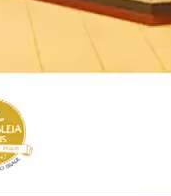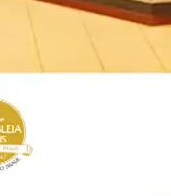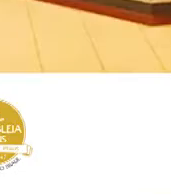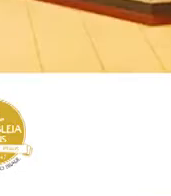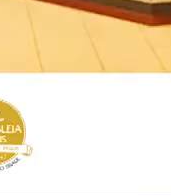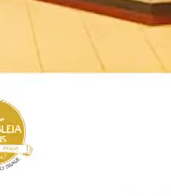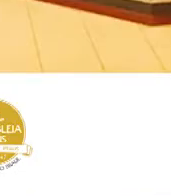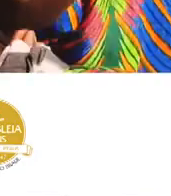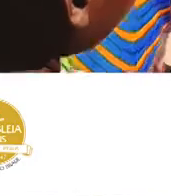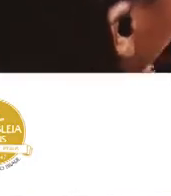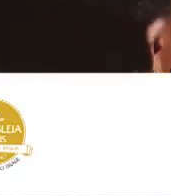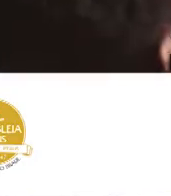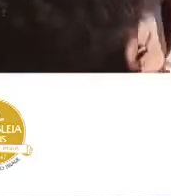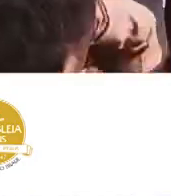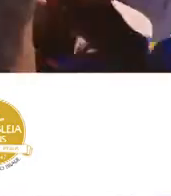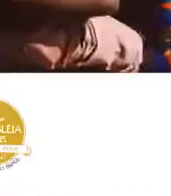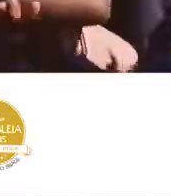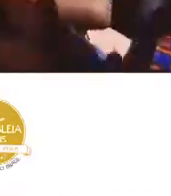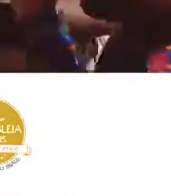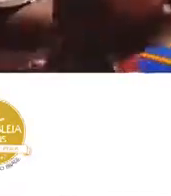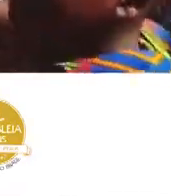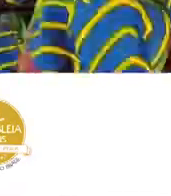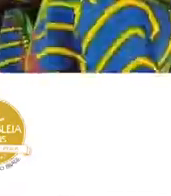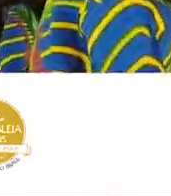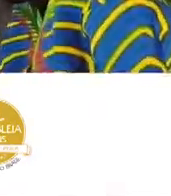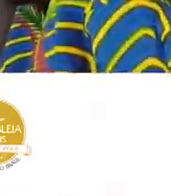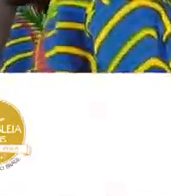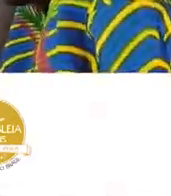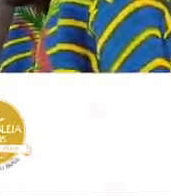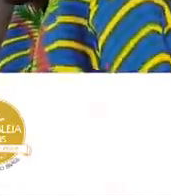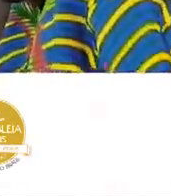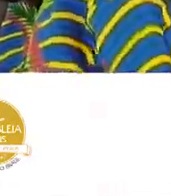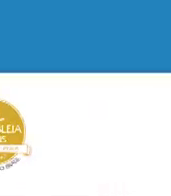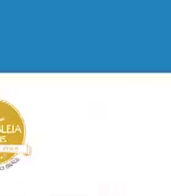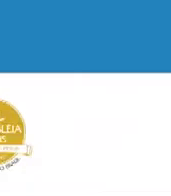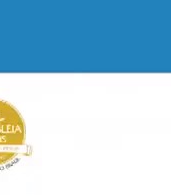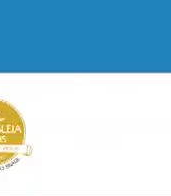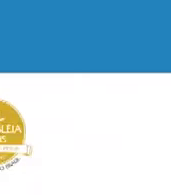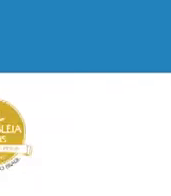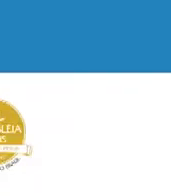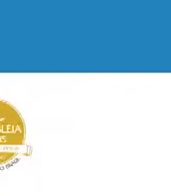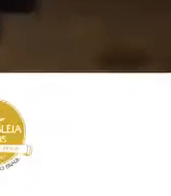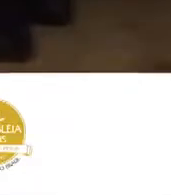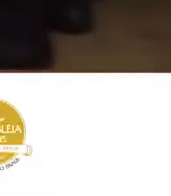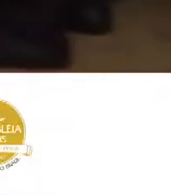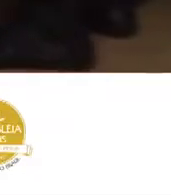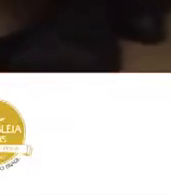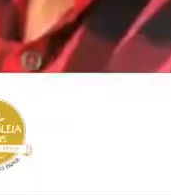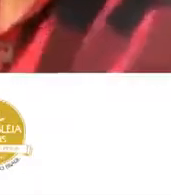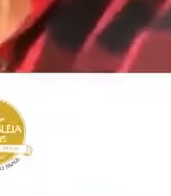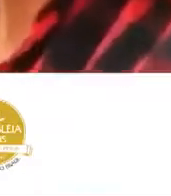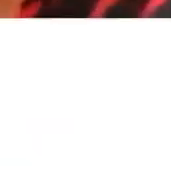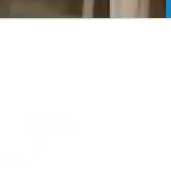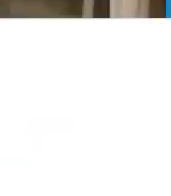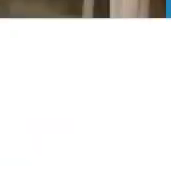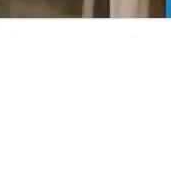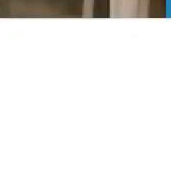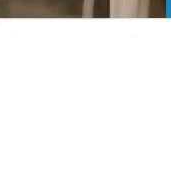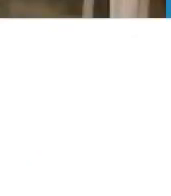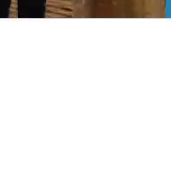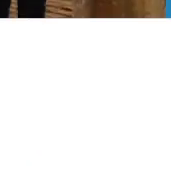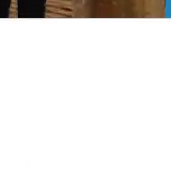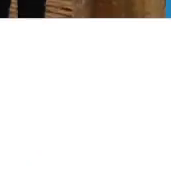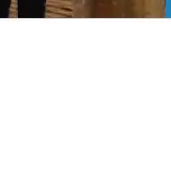dever. Atenda ao chamado do Senhor Jesus e seja um missionário. Contribua através dos cofres e